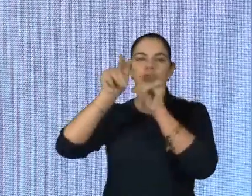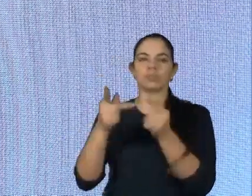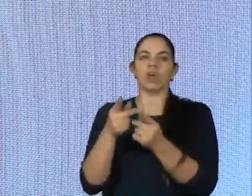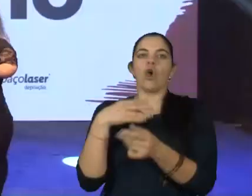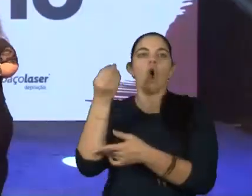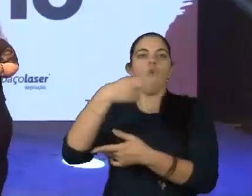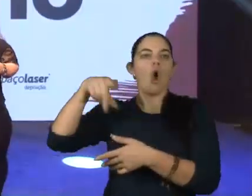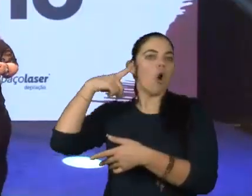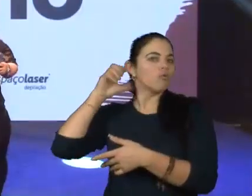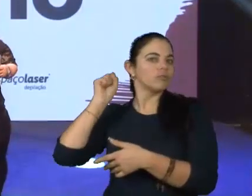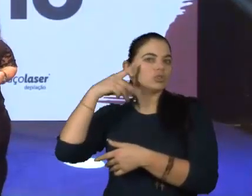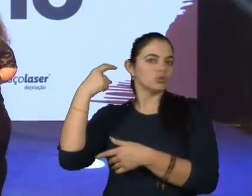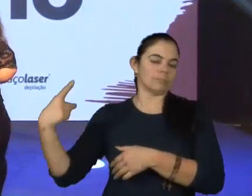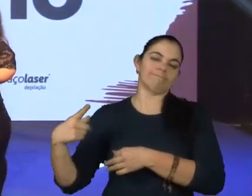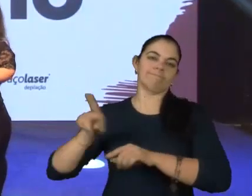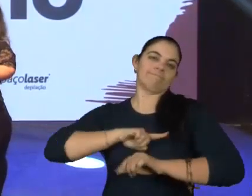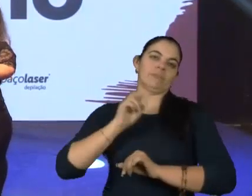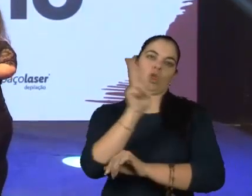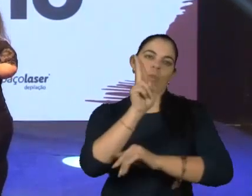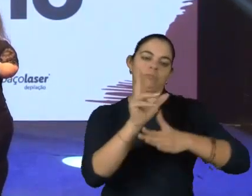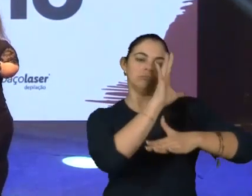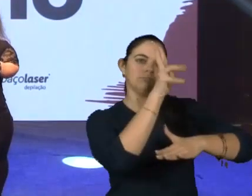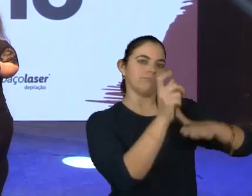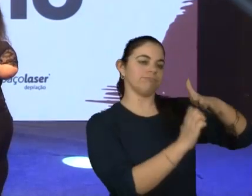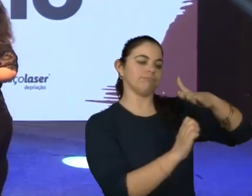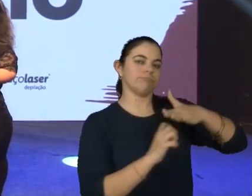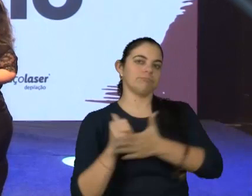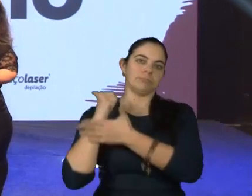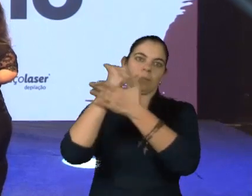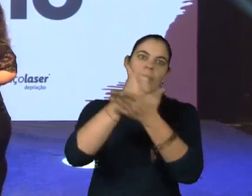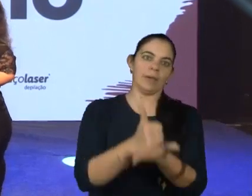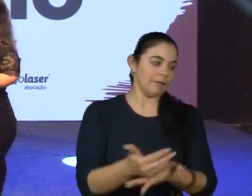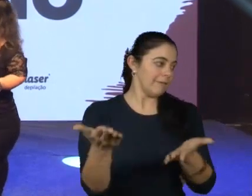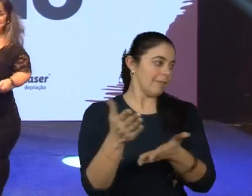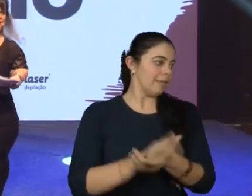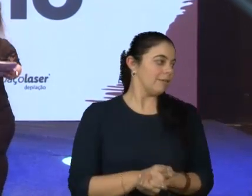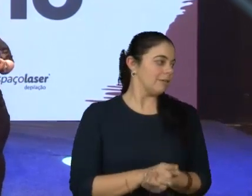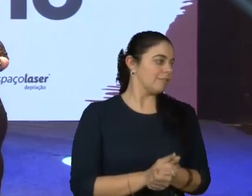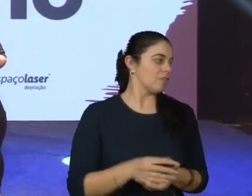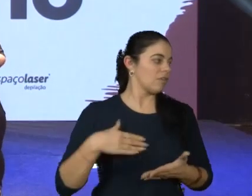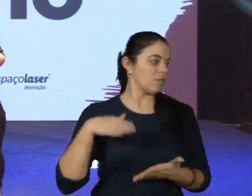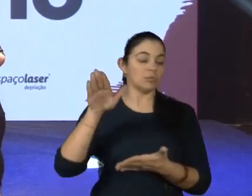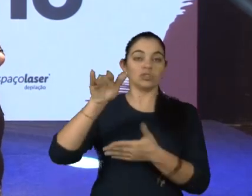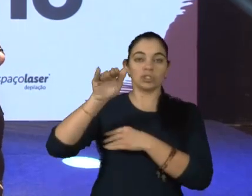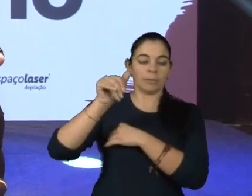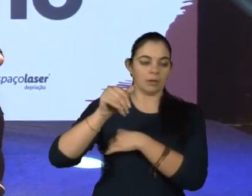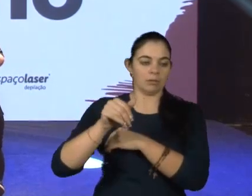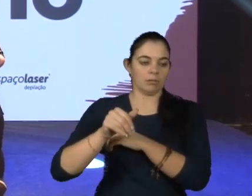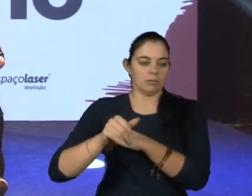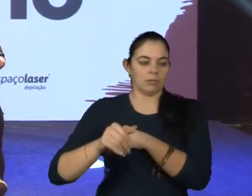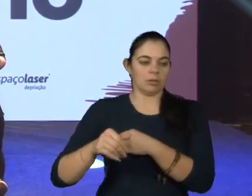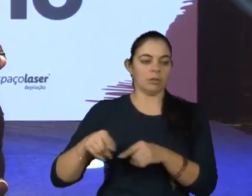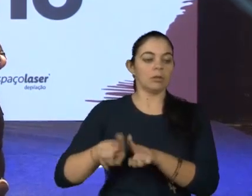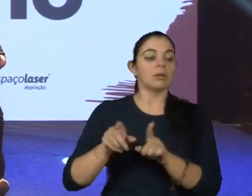Muito bem, vamos lá então. Vamos, autonomia é a sua cara, é isso? Vamos iniciar a partir de agora. A iniciar.